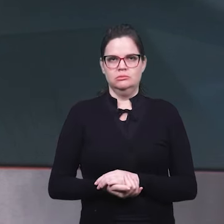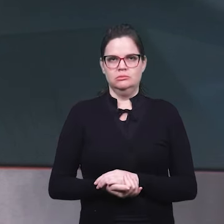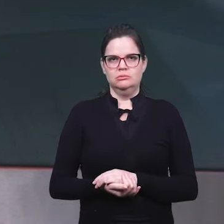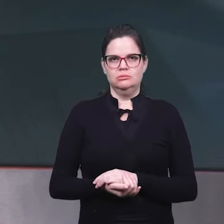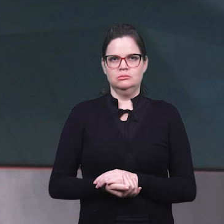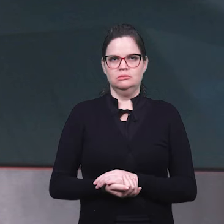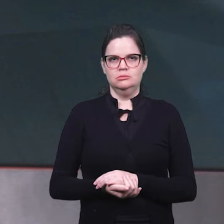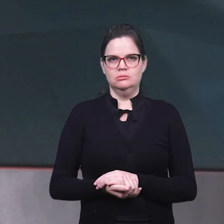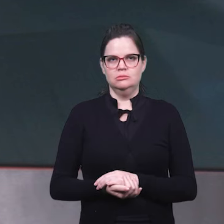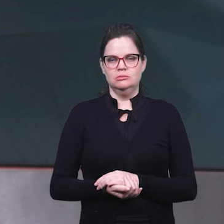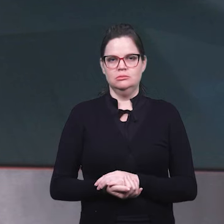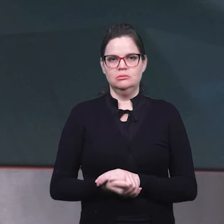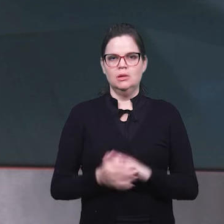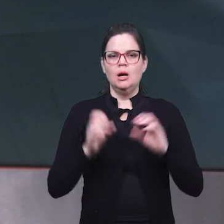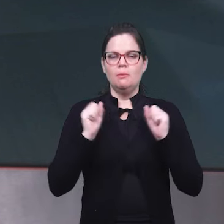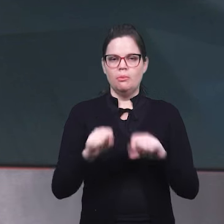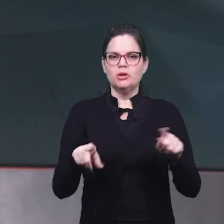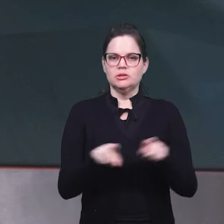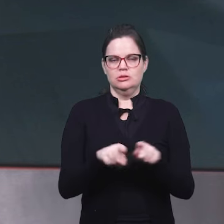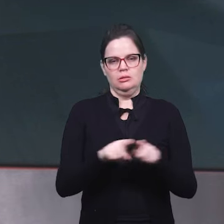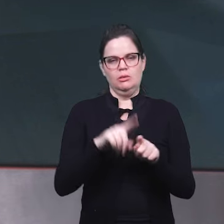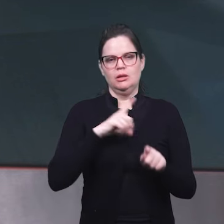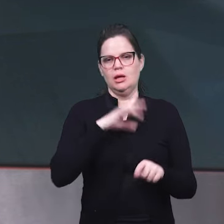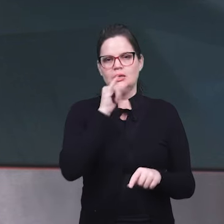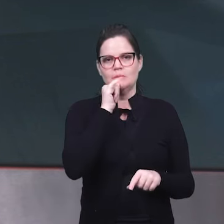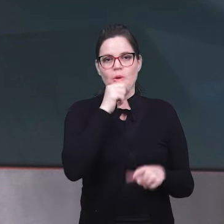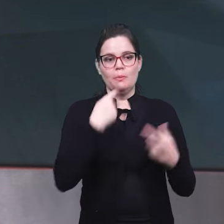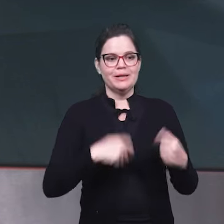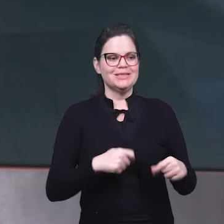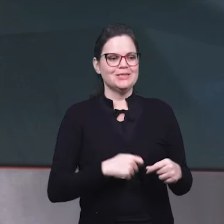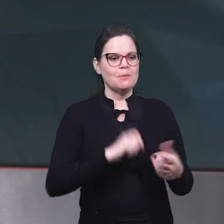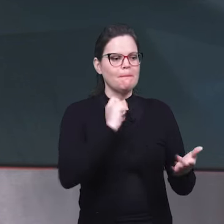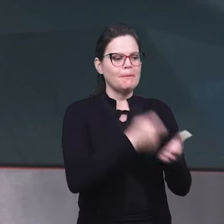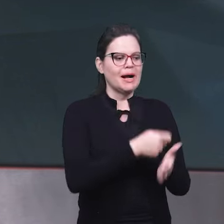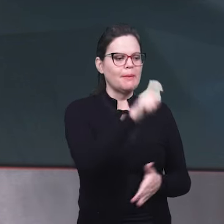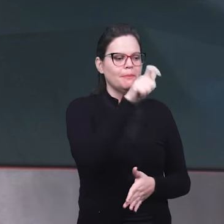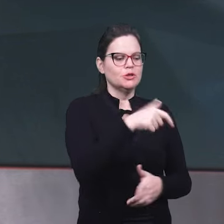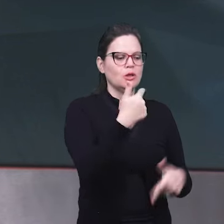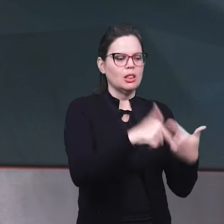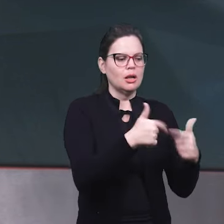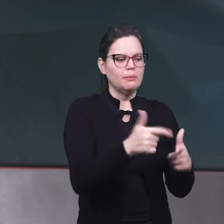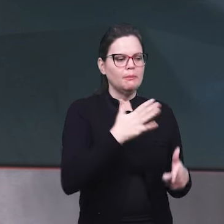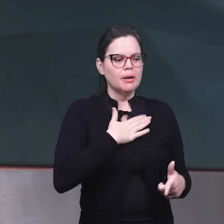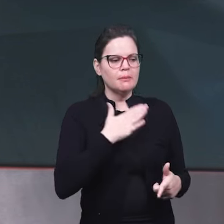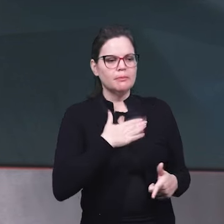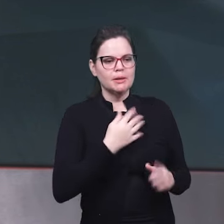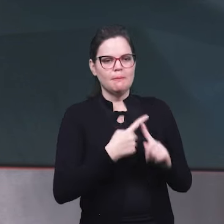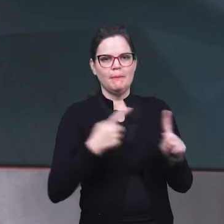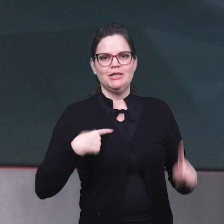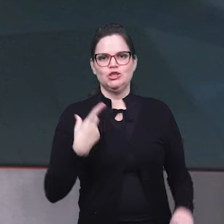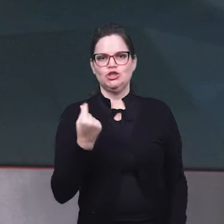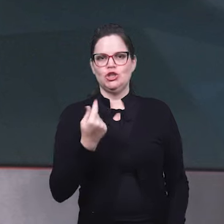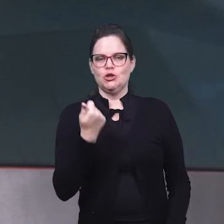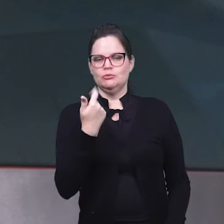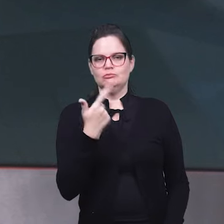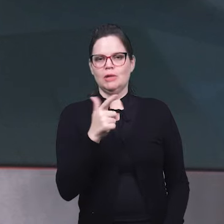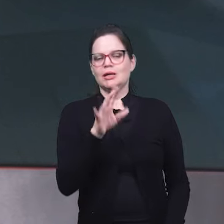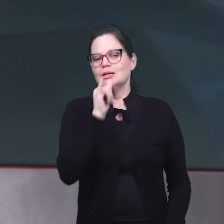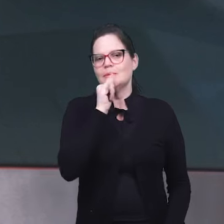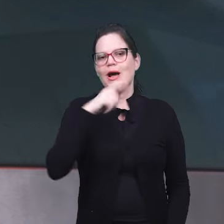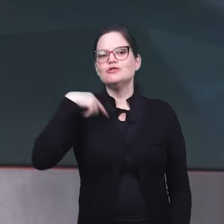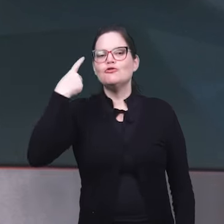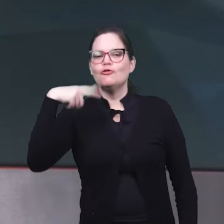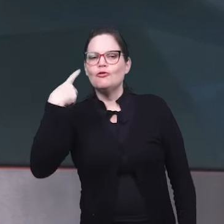um parênteses, pode ser um serviço também, né? Você pode adquirir um serviço de um